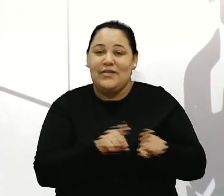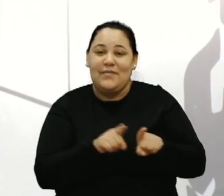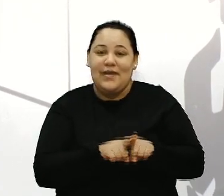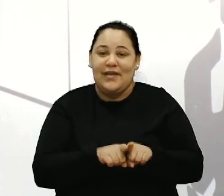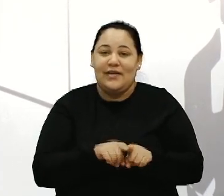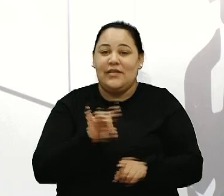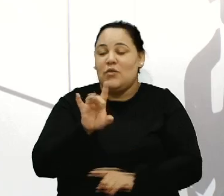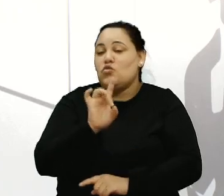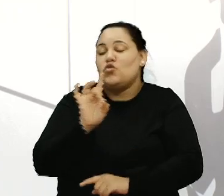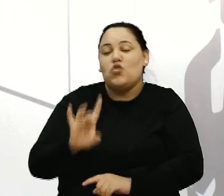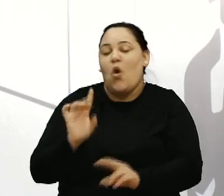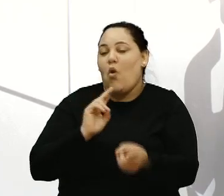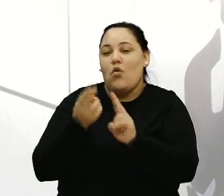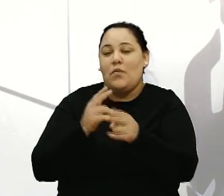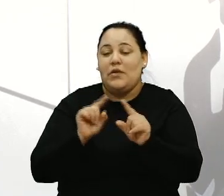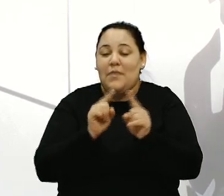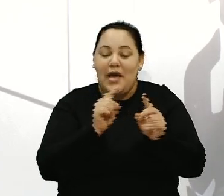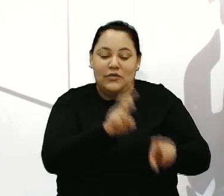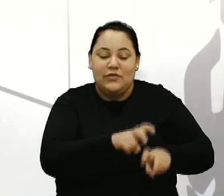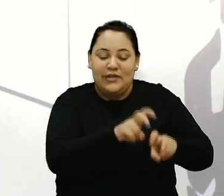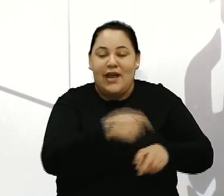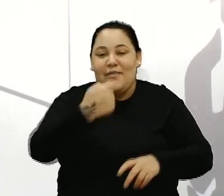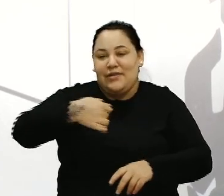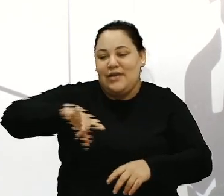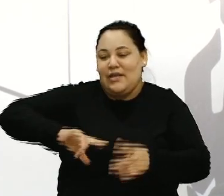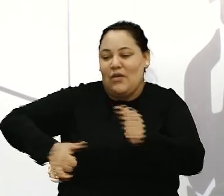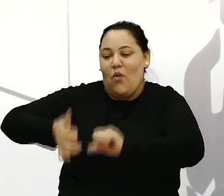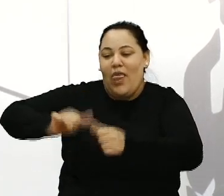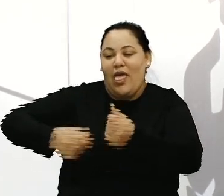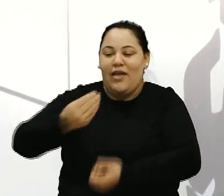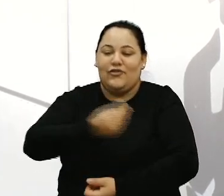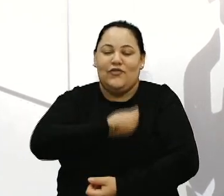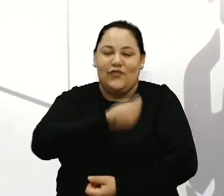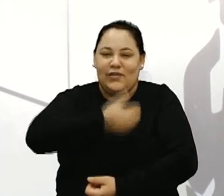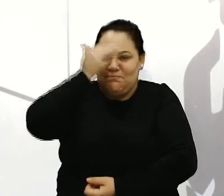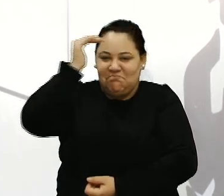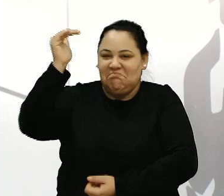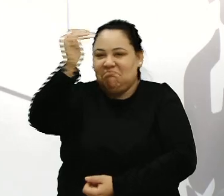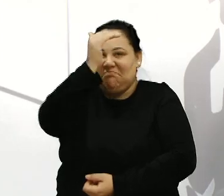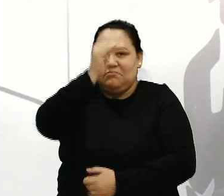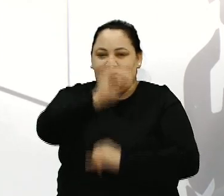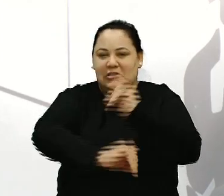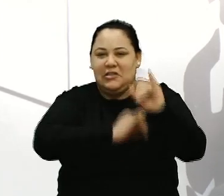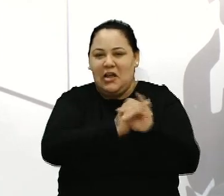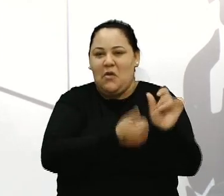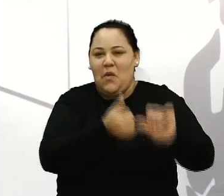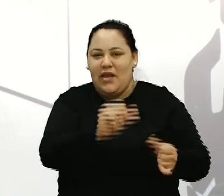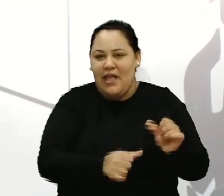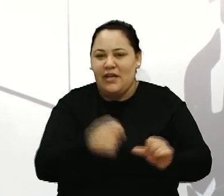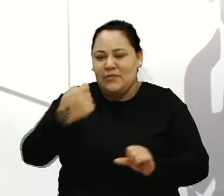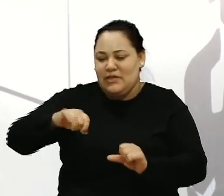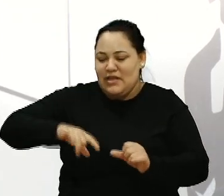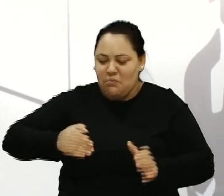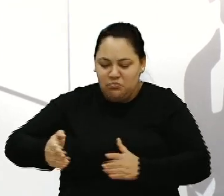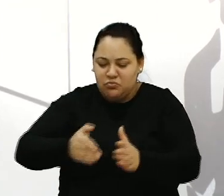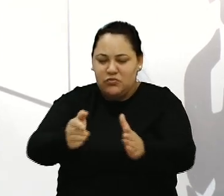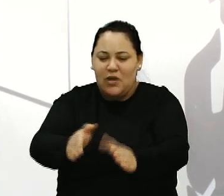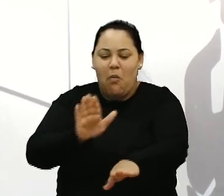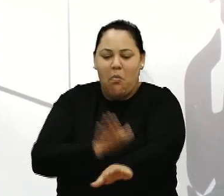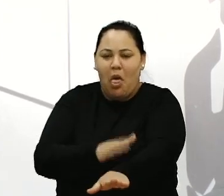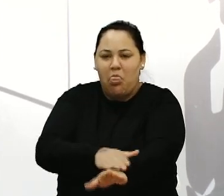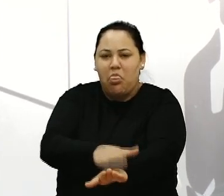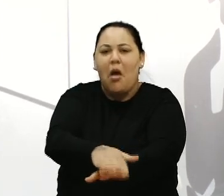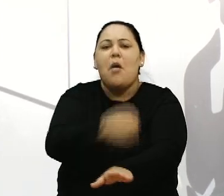parte urbana, mas o interior tem que ter, sim, qualidade de vida, dignidade, internet com qualidade, tem que ter estradas bem patroladas, tem que